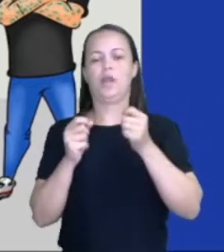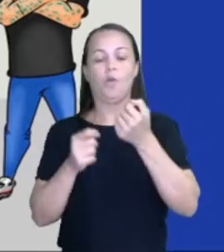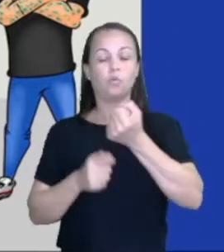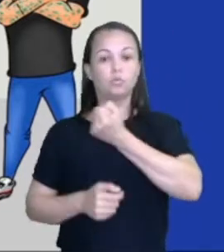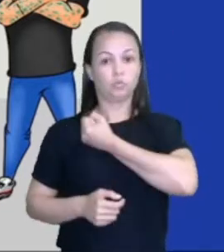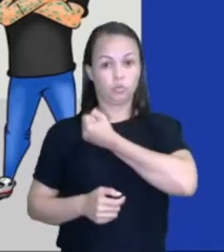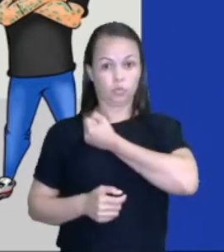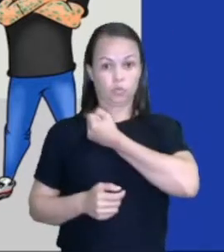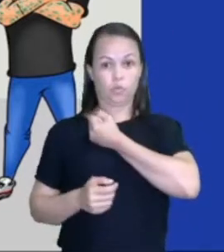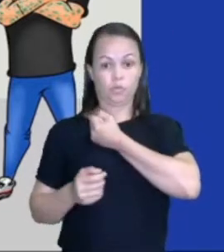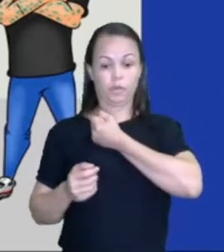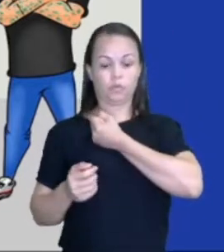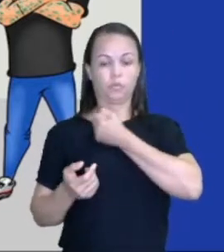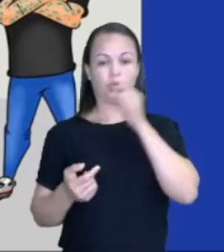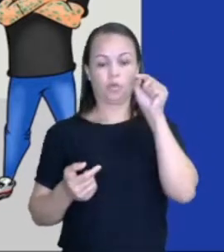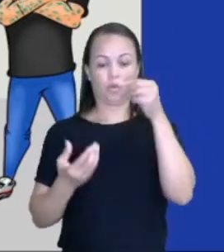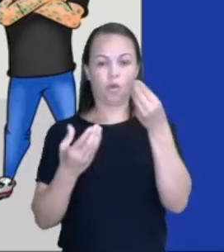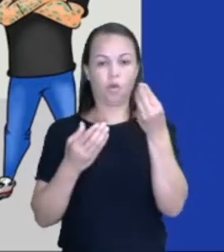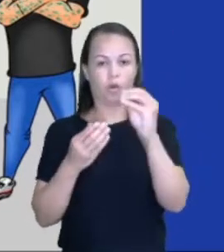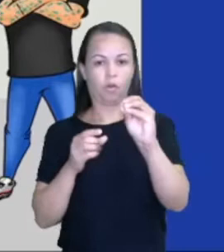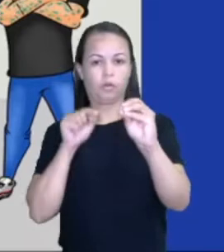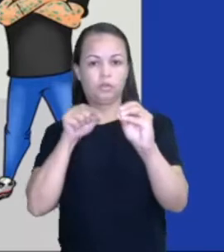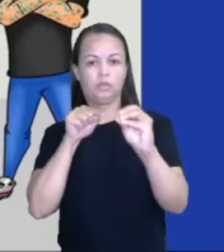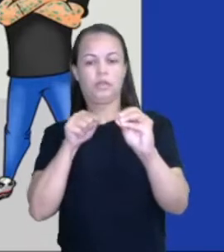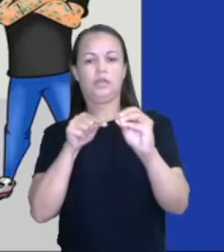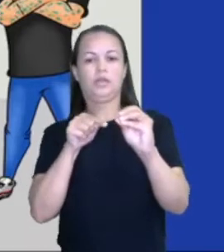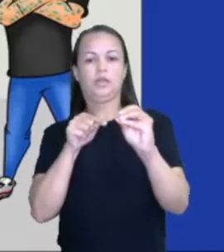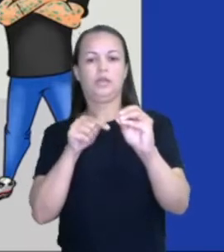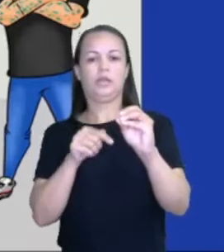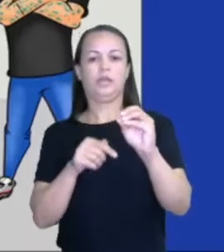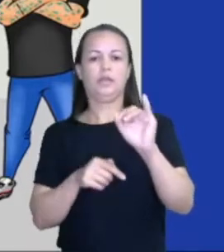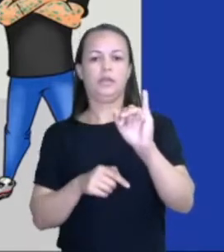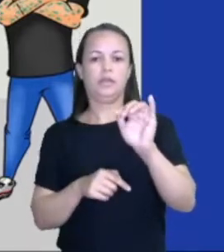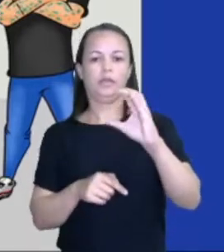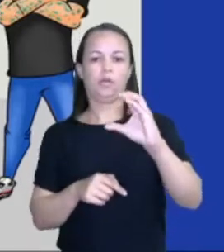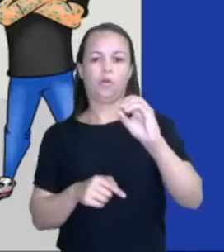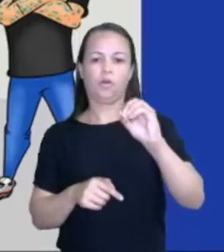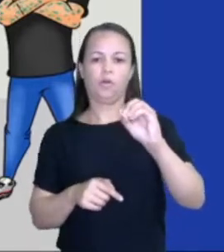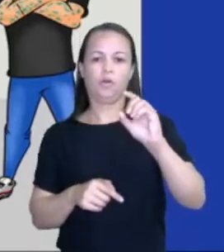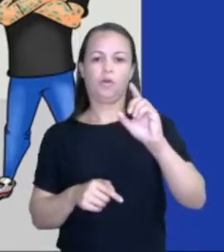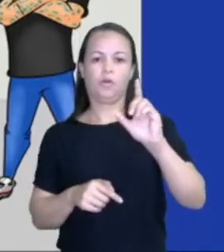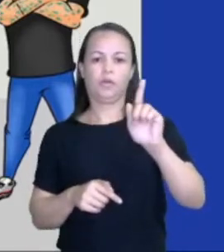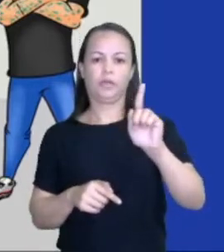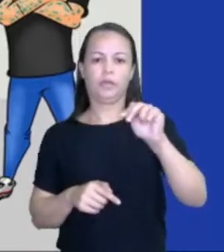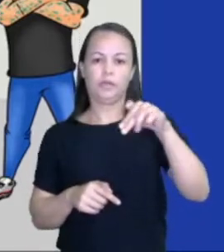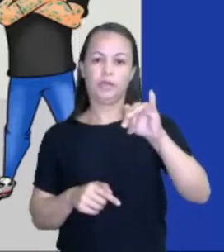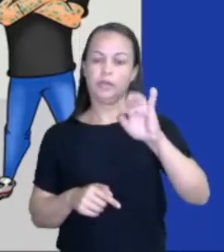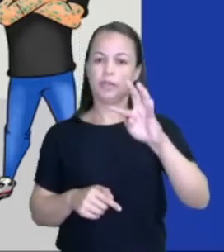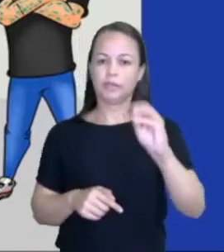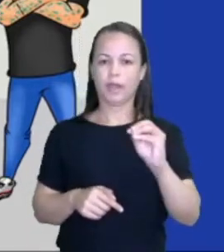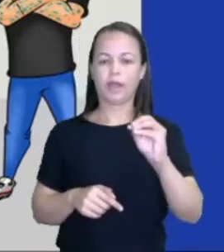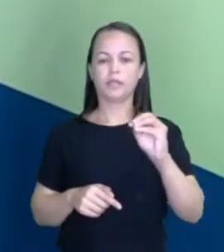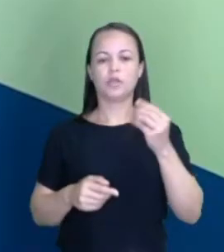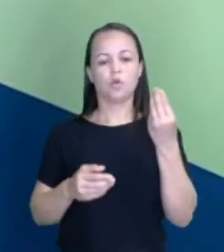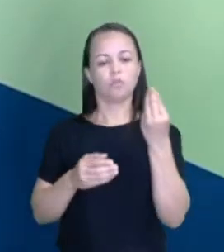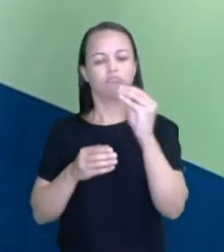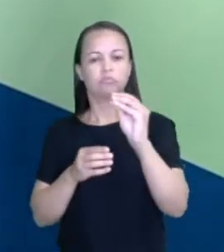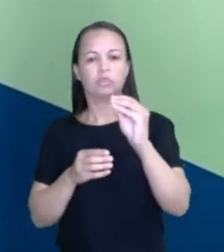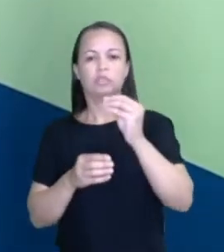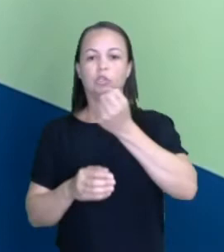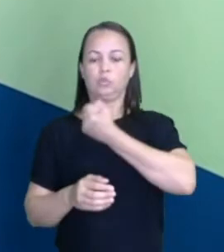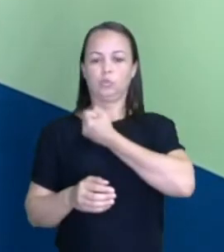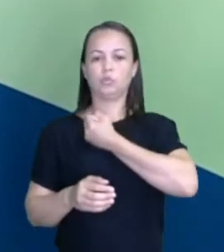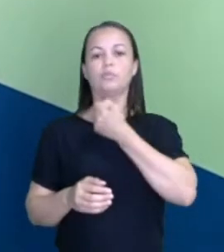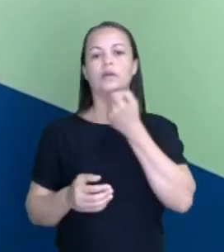incógnita, é o número que a gente coloca no lugar da incógnita e transforma a equação numa igualdade numérica verdadeira.